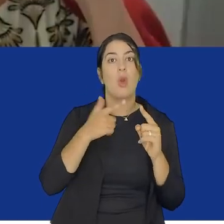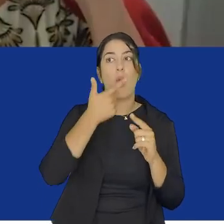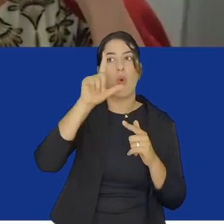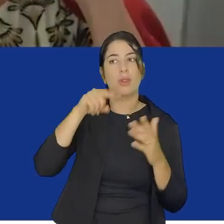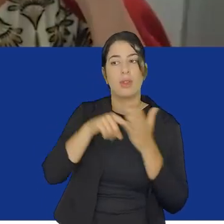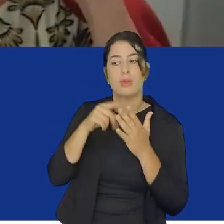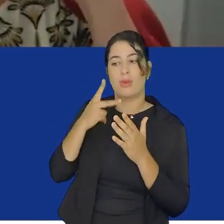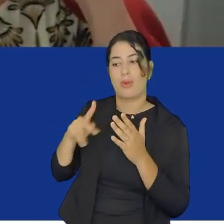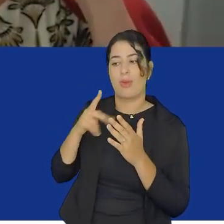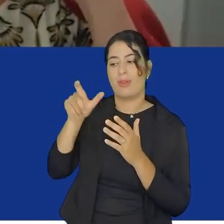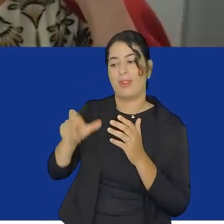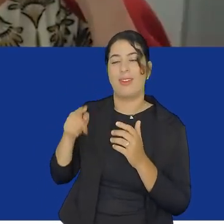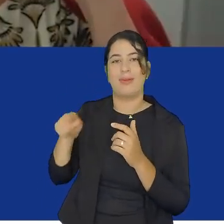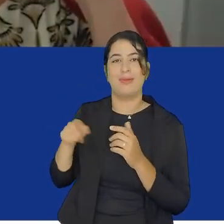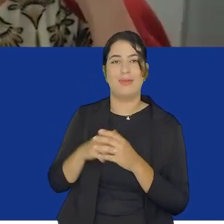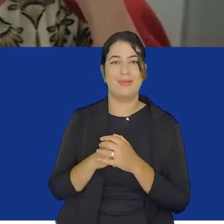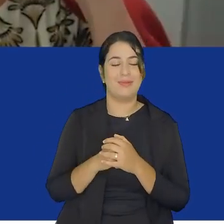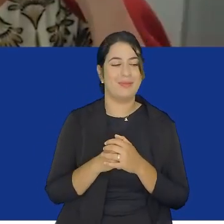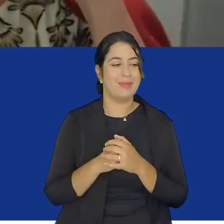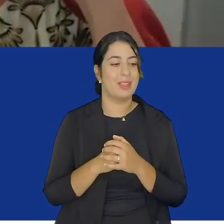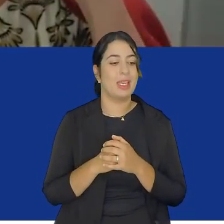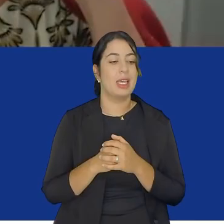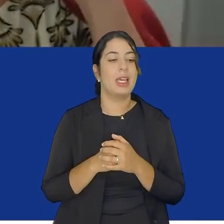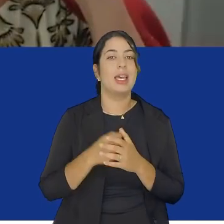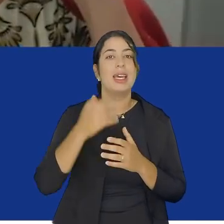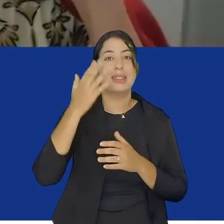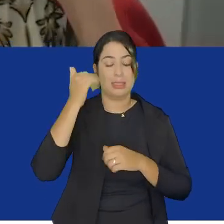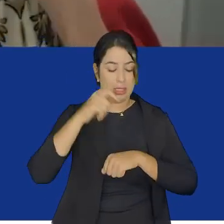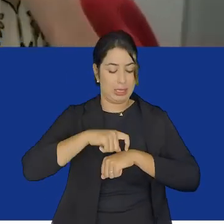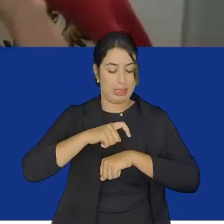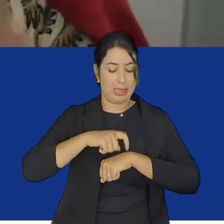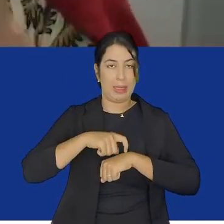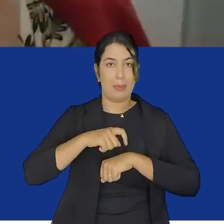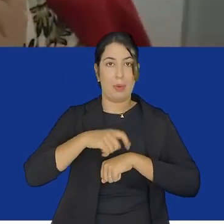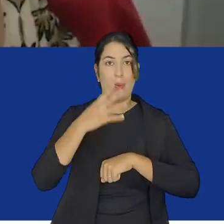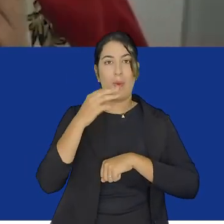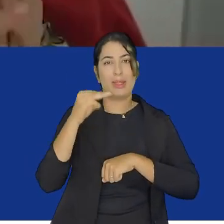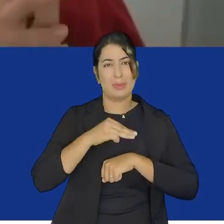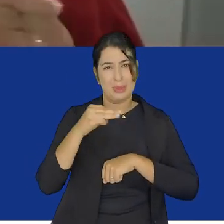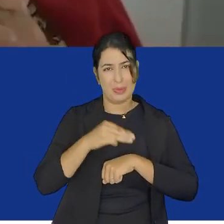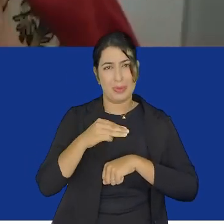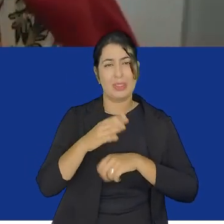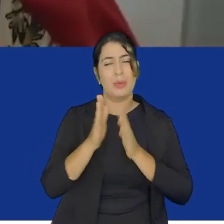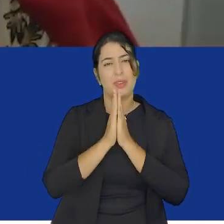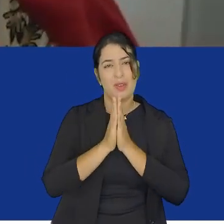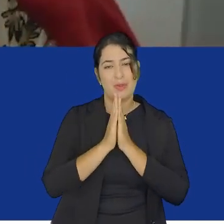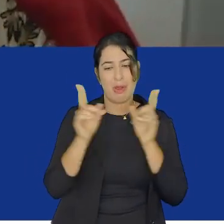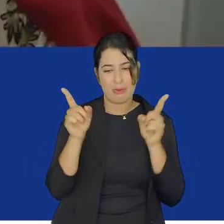para vocês, nas considerações finais de vocês, assim, breves, assim, que a gente está nos últimos 4 minutos aqui, abordarem